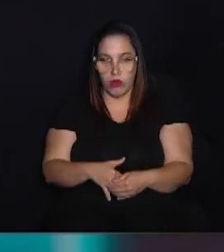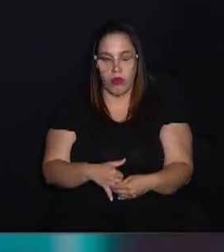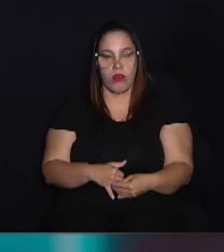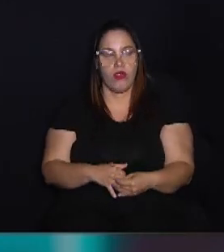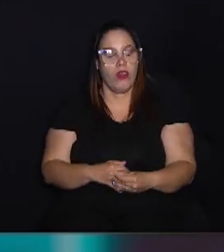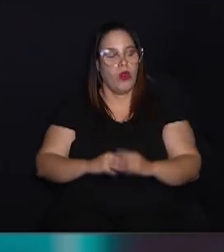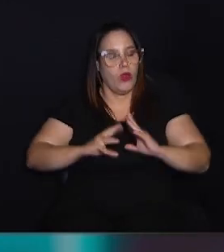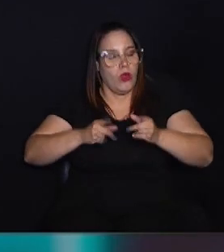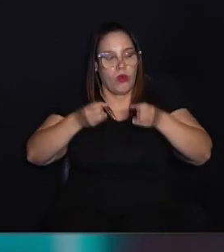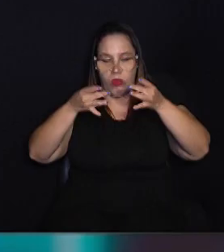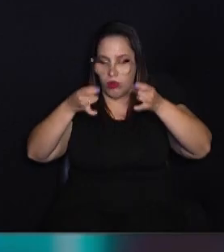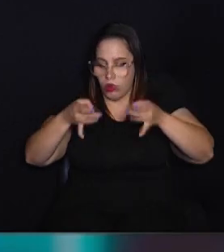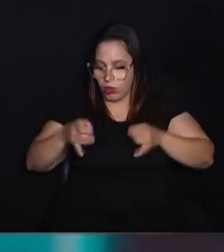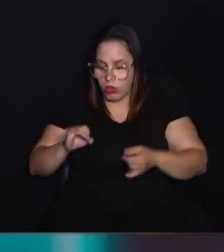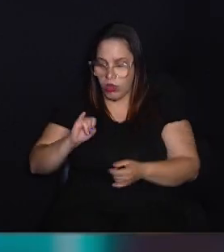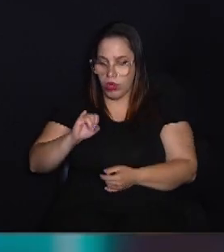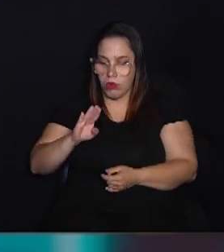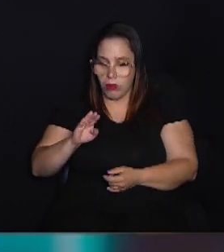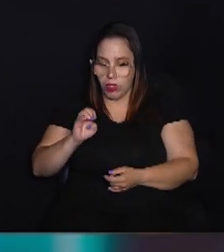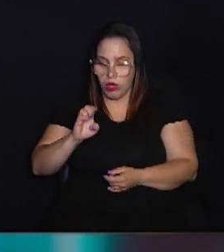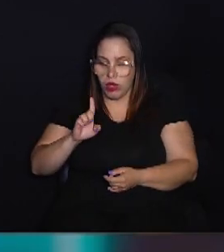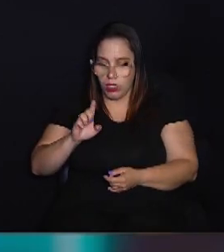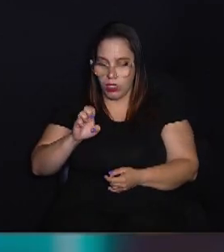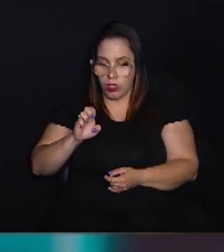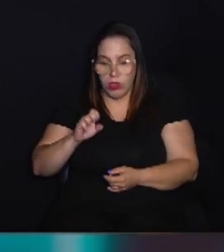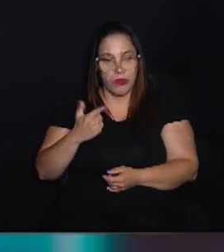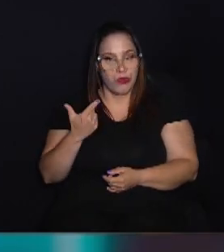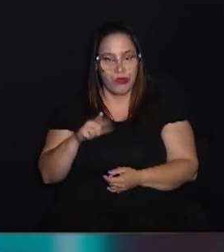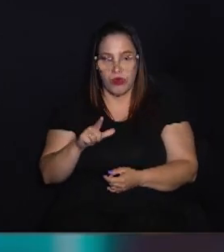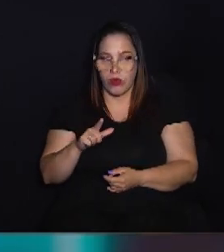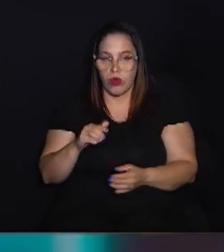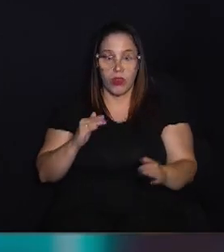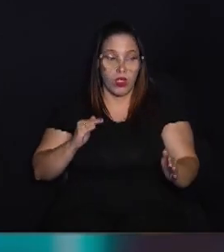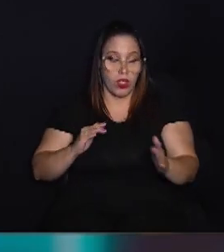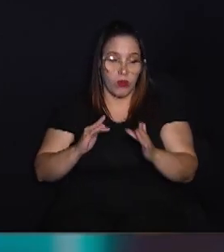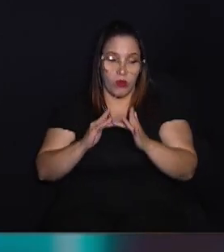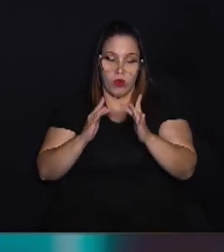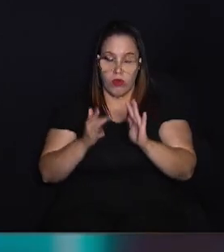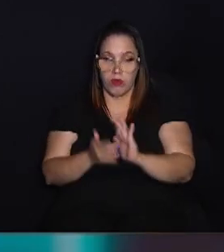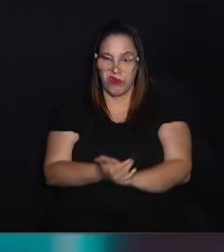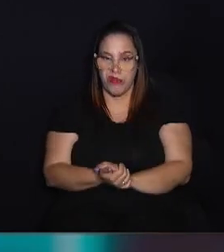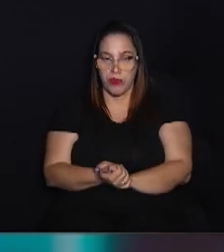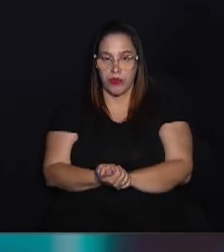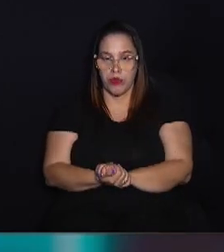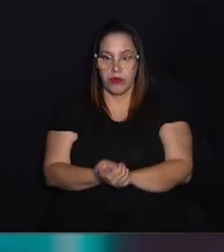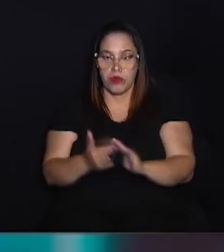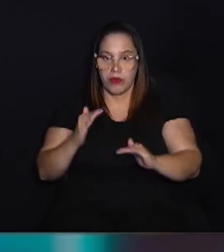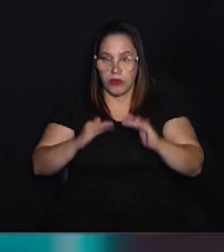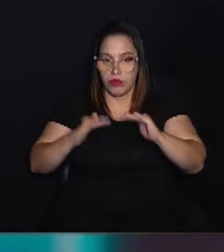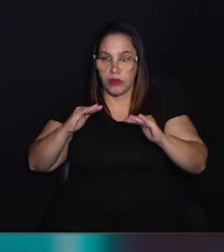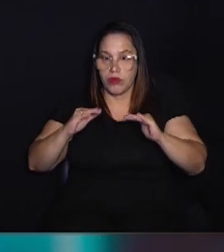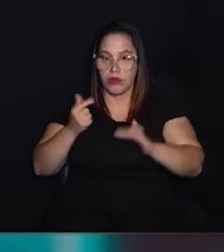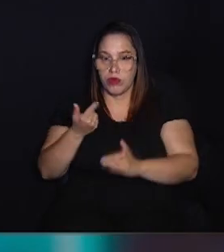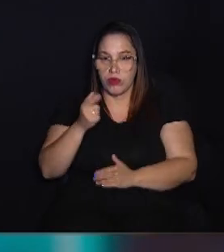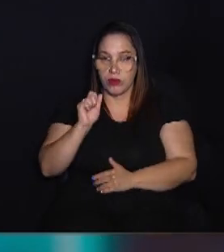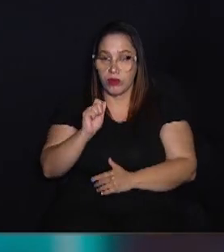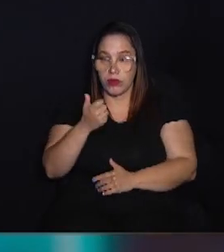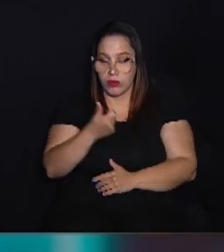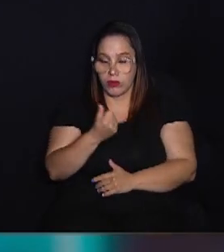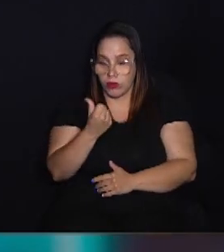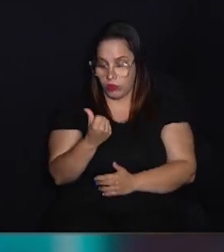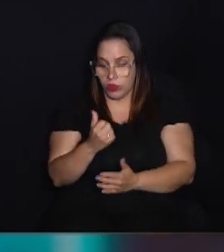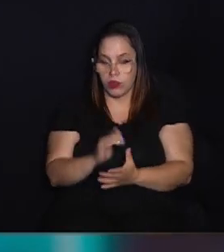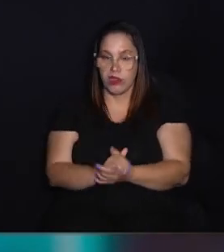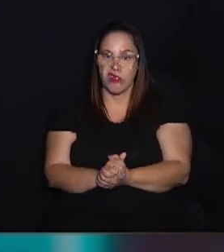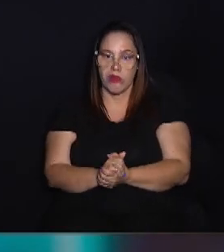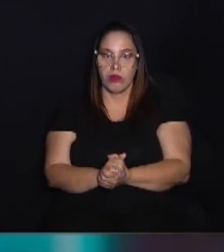dados detalhados do IBGE, que, infelizmente, nós ainda não temos acesso. Então, ele se mantém com os dados de 2021.